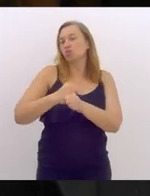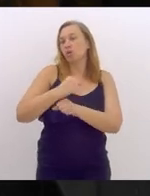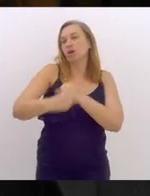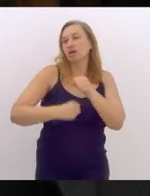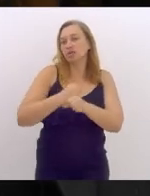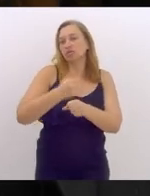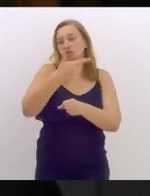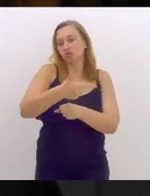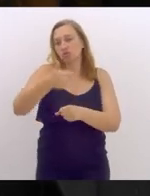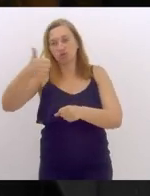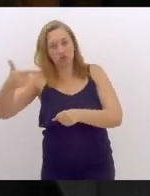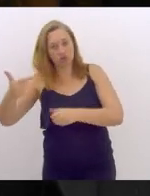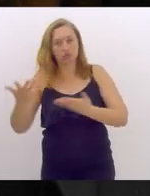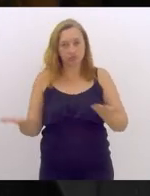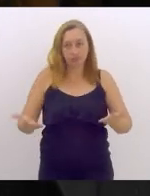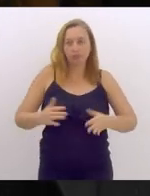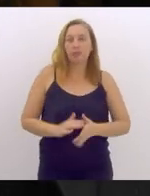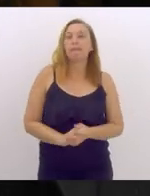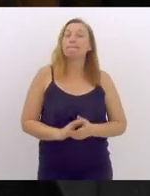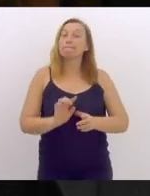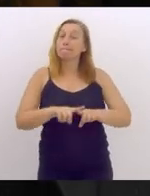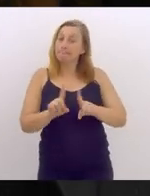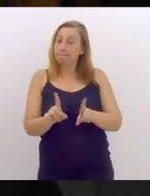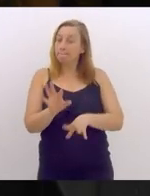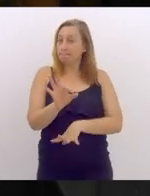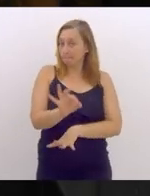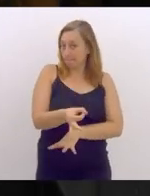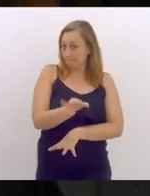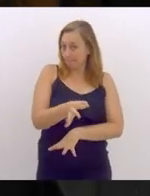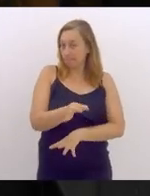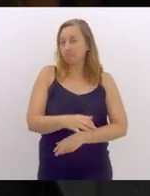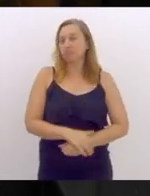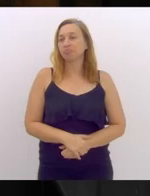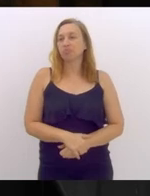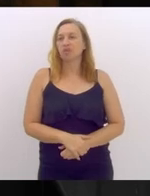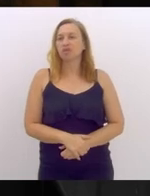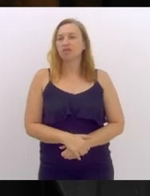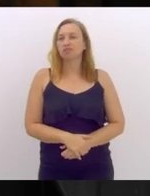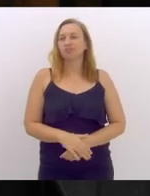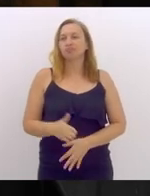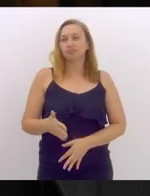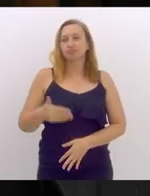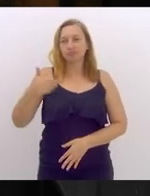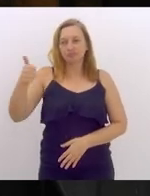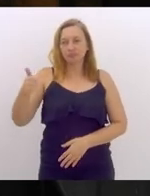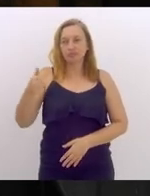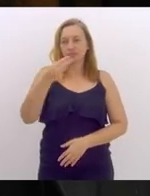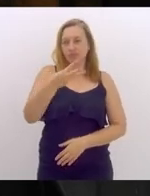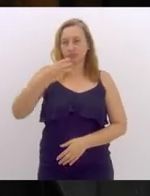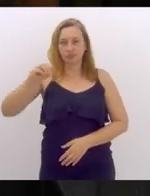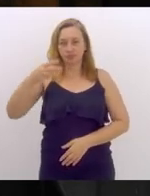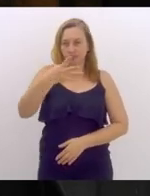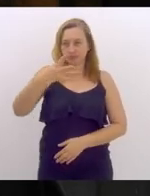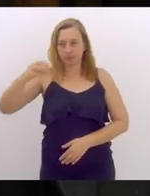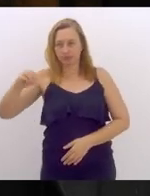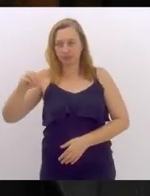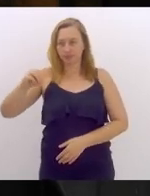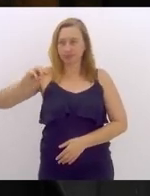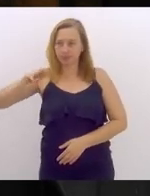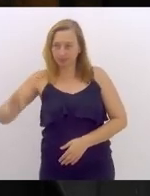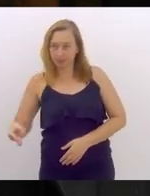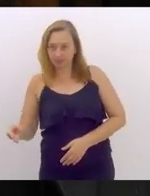2022 mas Possivelmente será a maior do que os 300 400 milhões